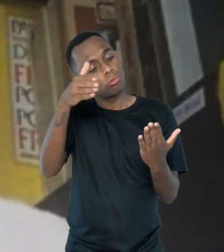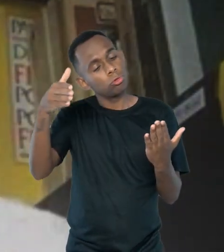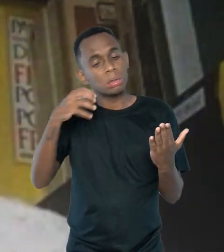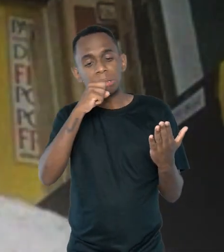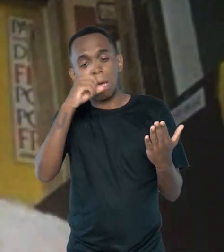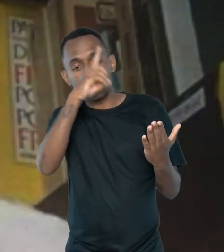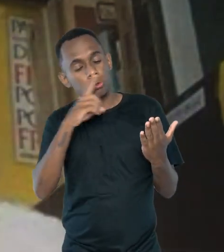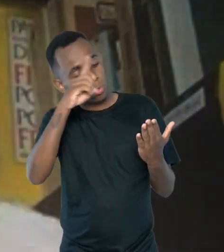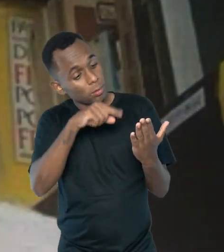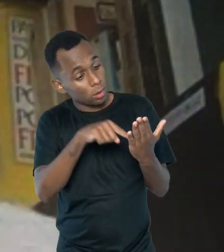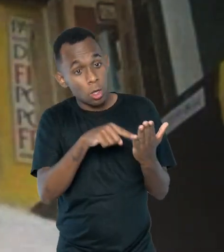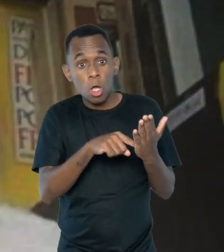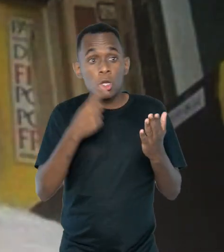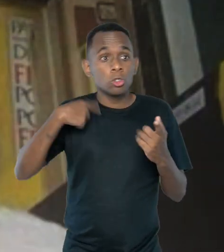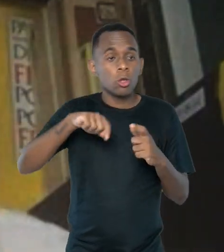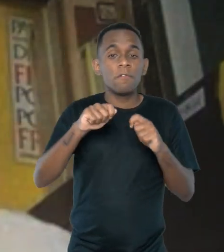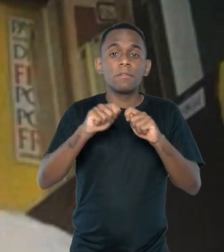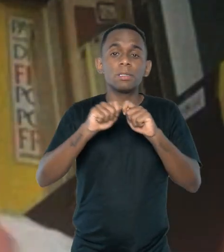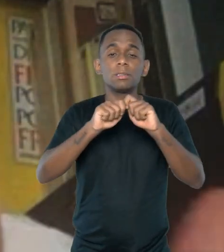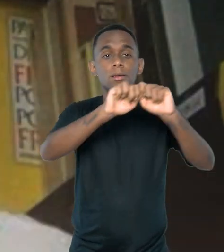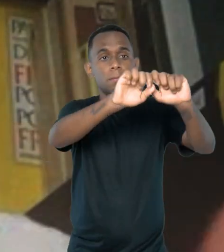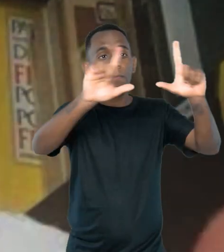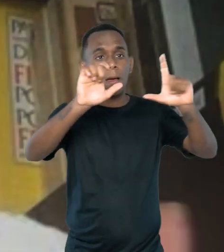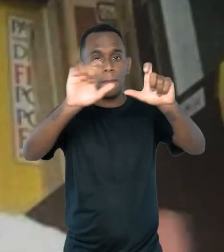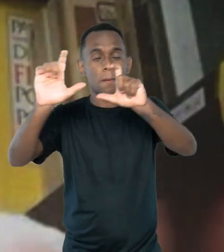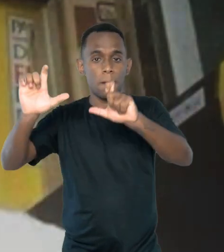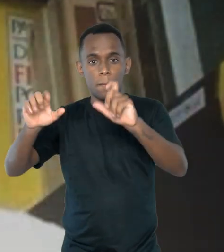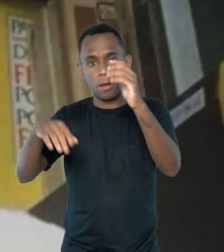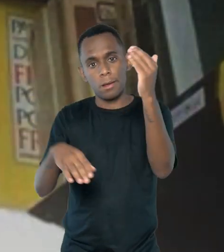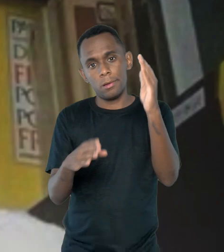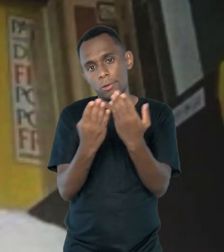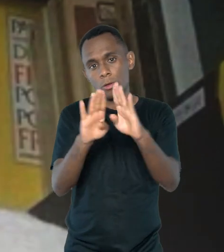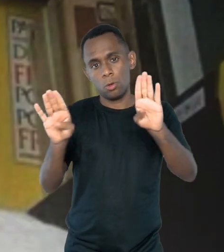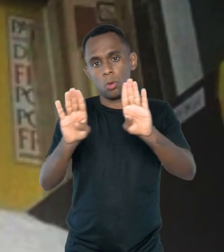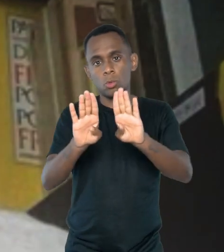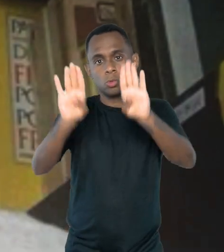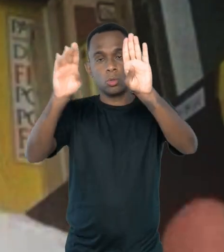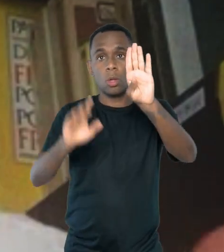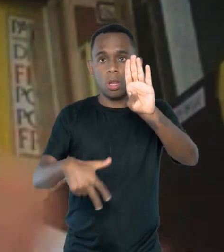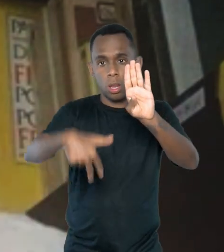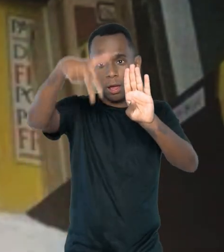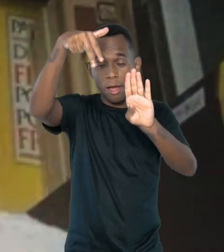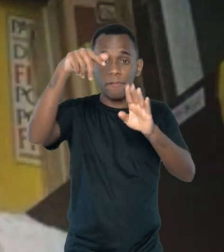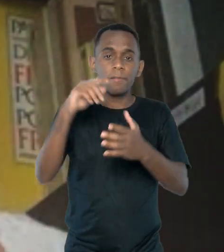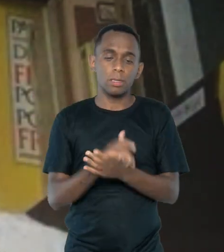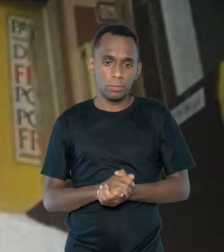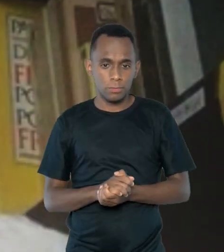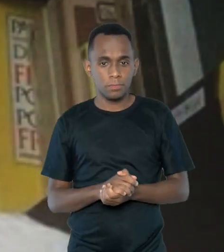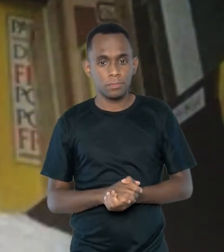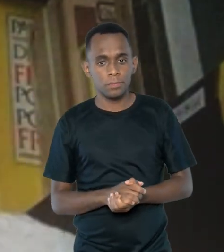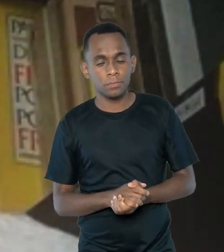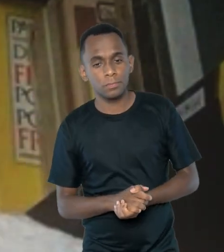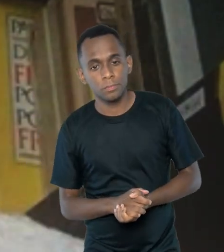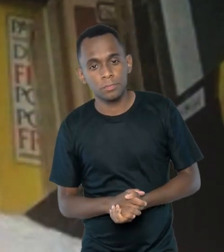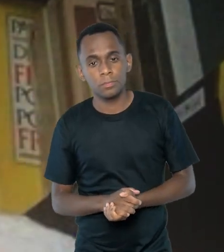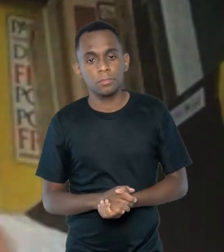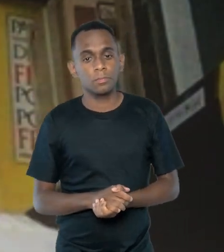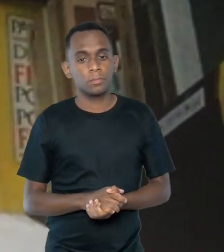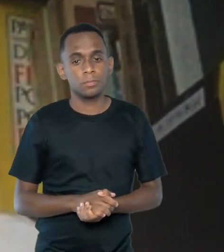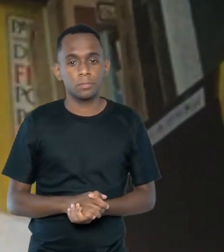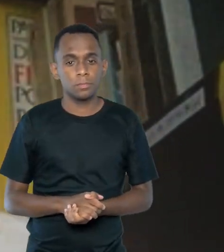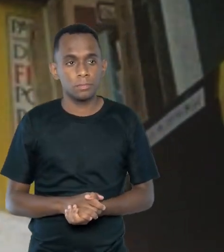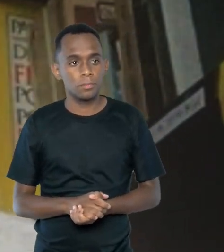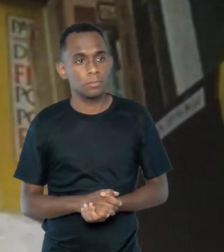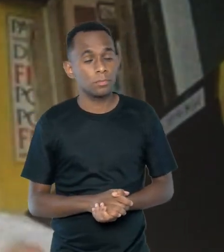cidade, do fim de semana. E a gente fazia um mural na porta do elevador, por exemplo, que eu trabalhava ali no prédio da Carangola,